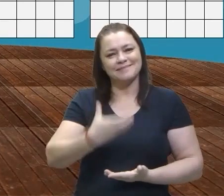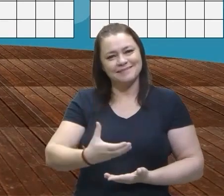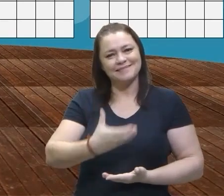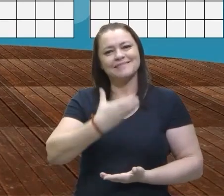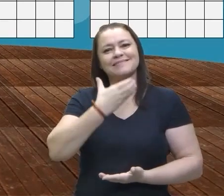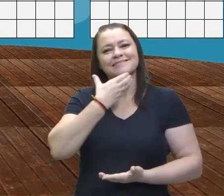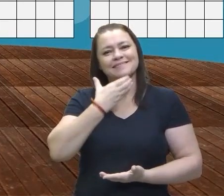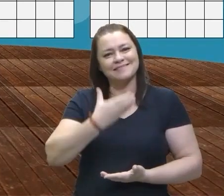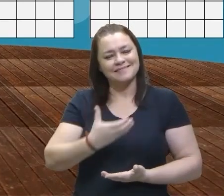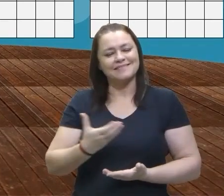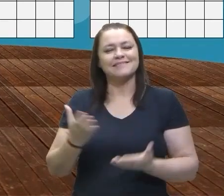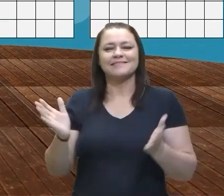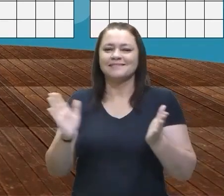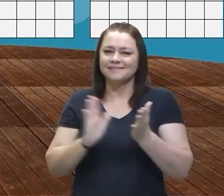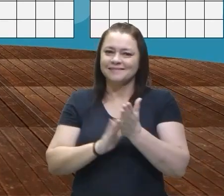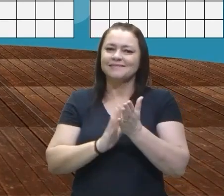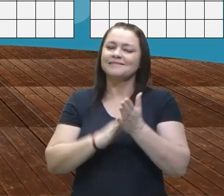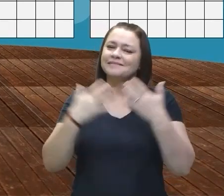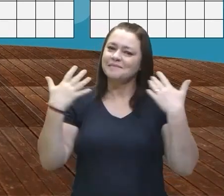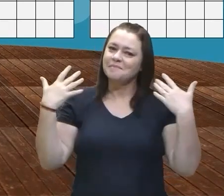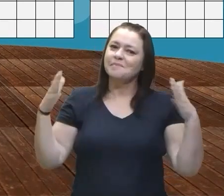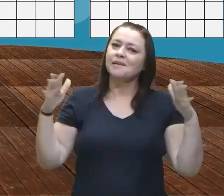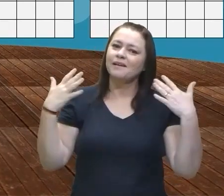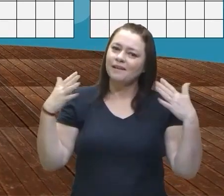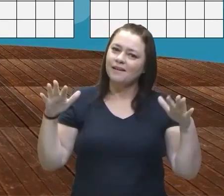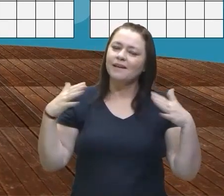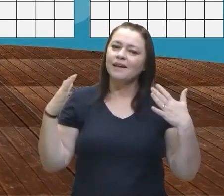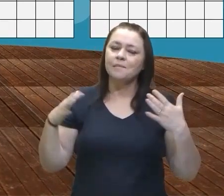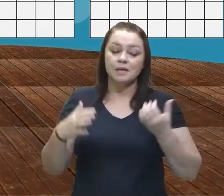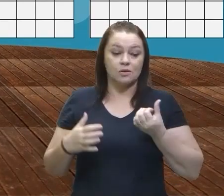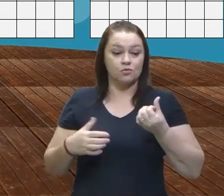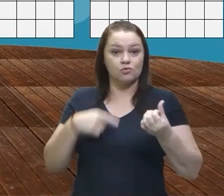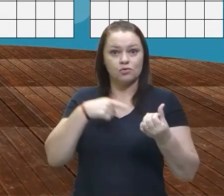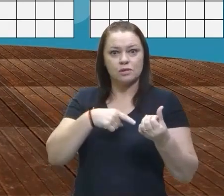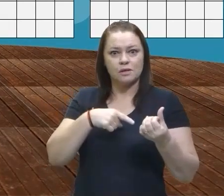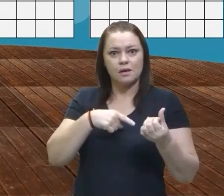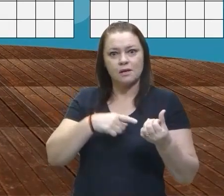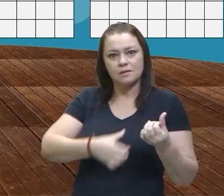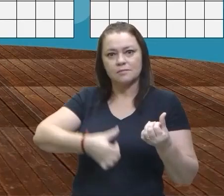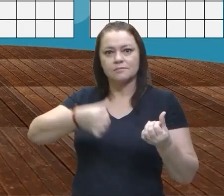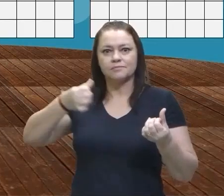Dezembro. Tá aí os meses. 6 meses aqui.